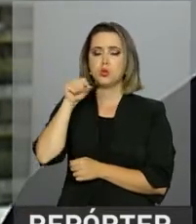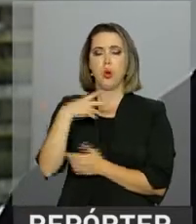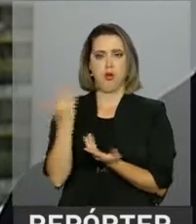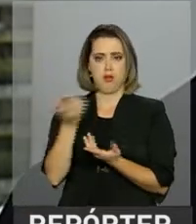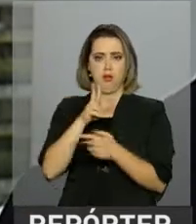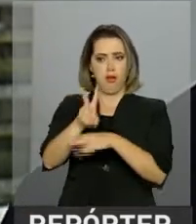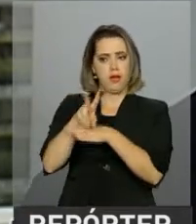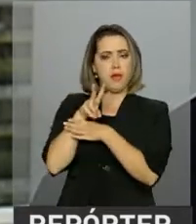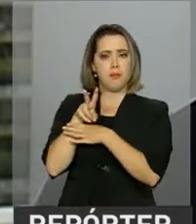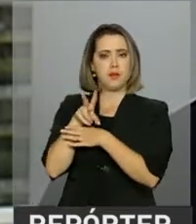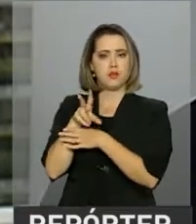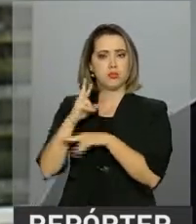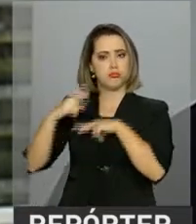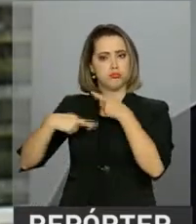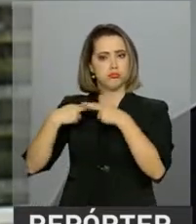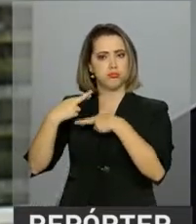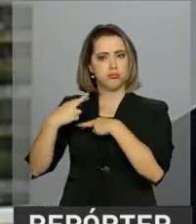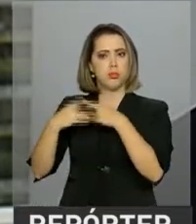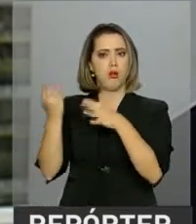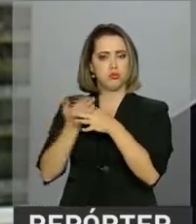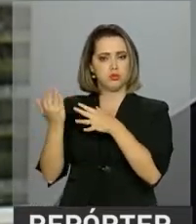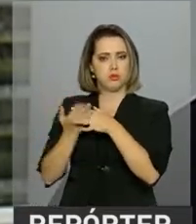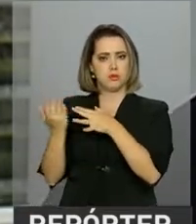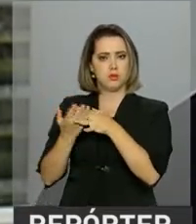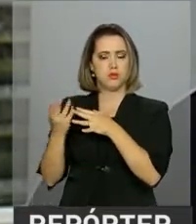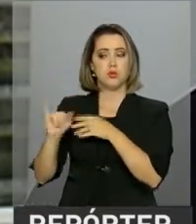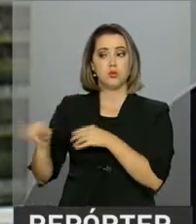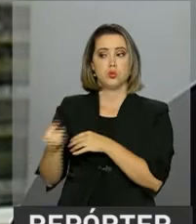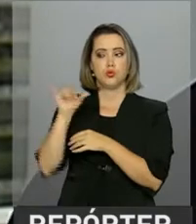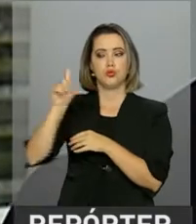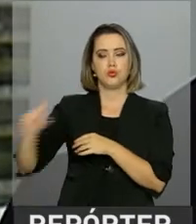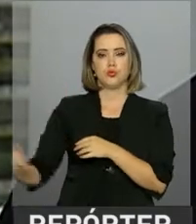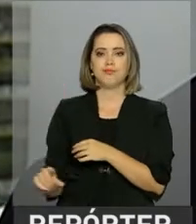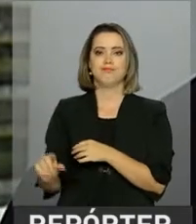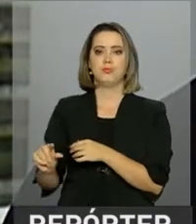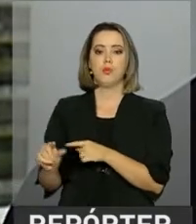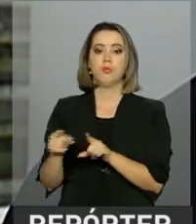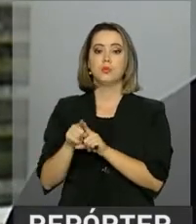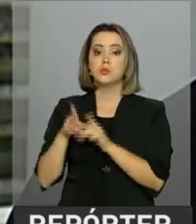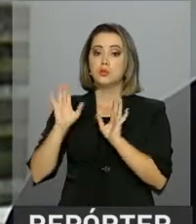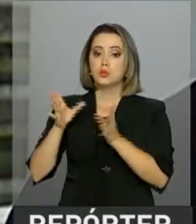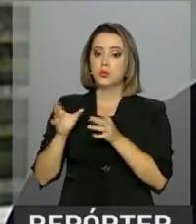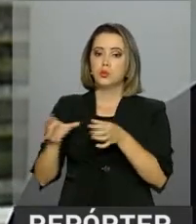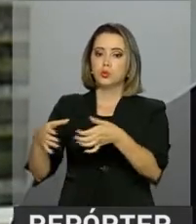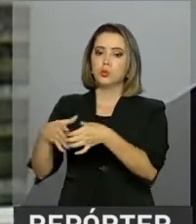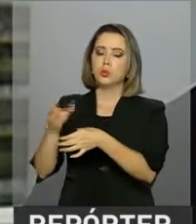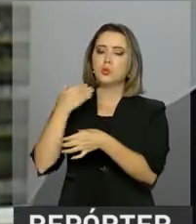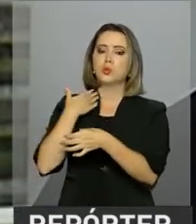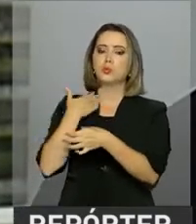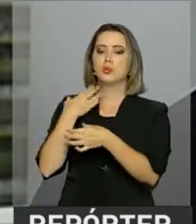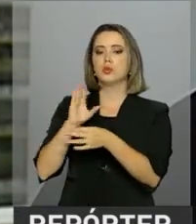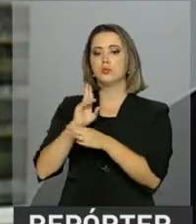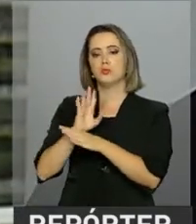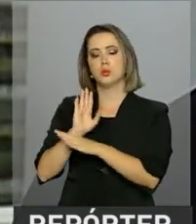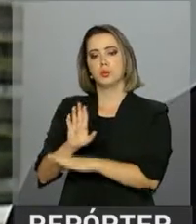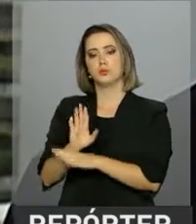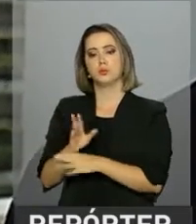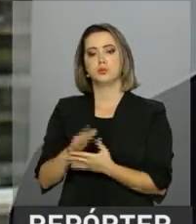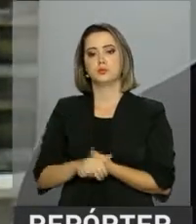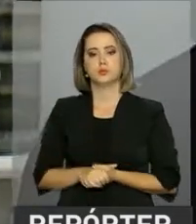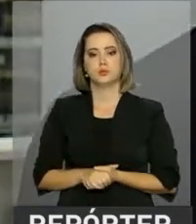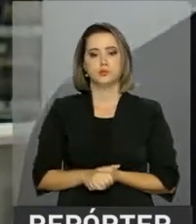com a taxa menor a partir daquilo que as instituições financeiras se mobilizarem naquilo que elas instituírem